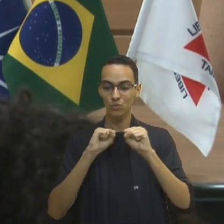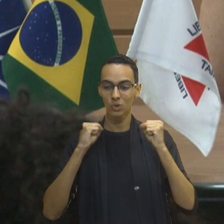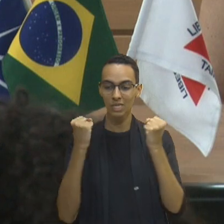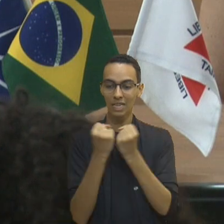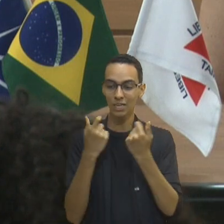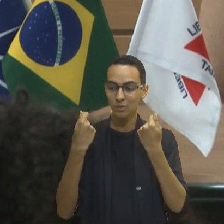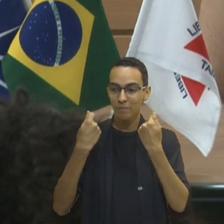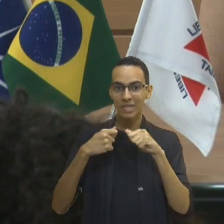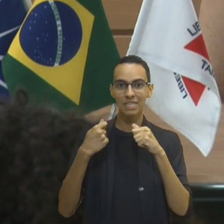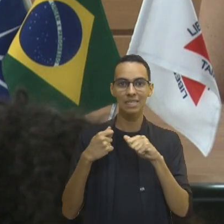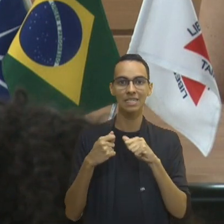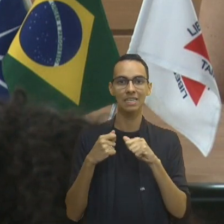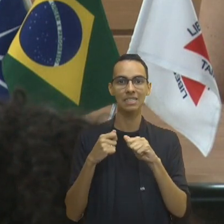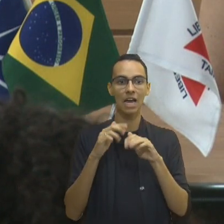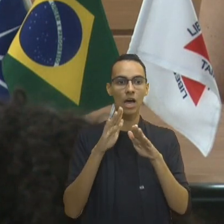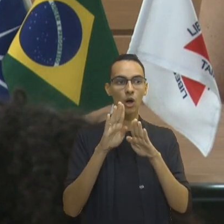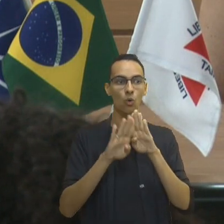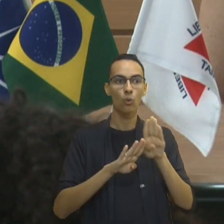patrimônio público.